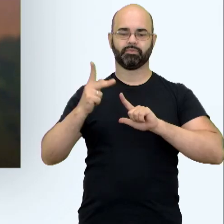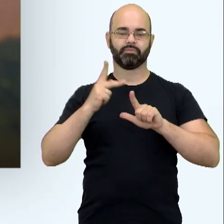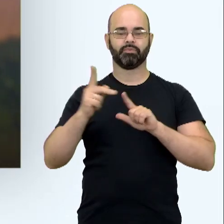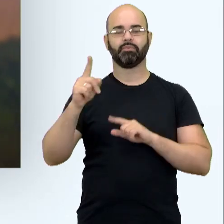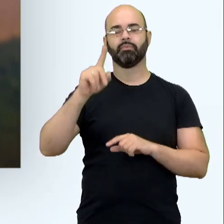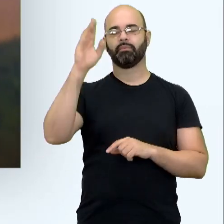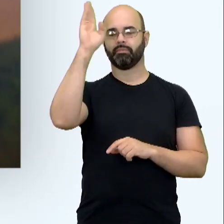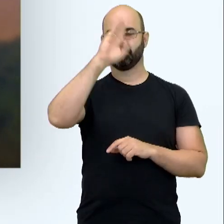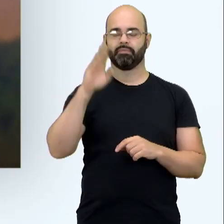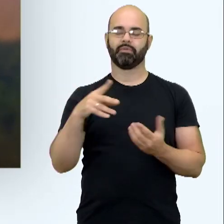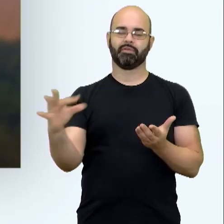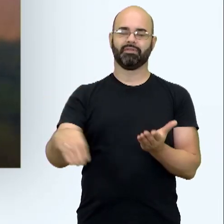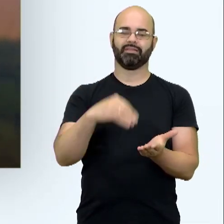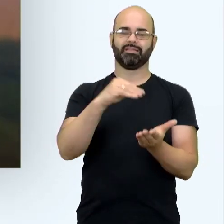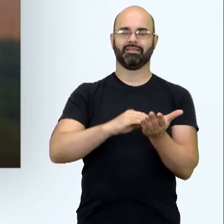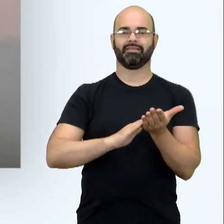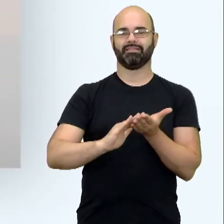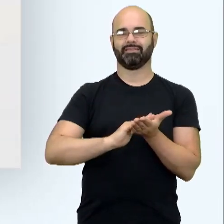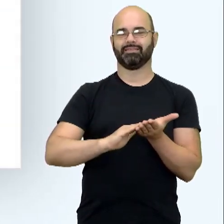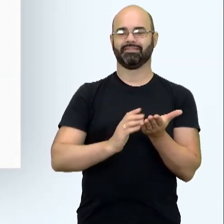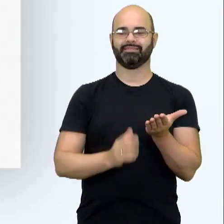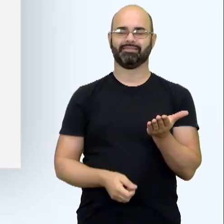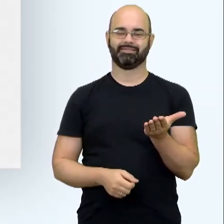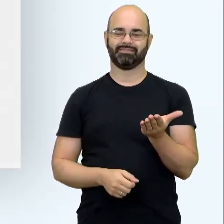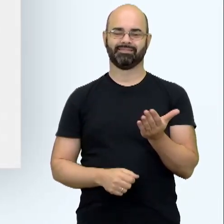do Brasil, na palma da mão.